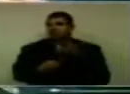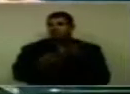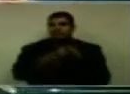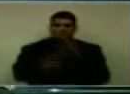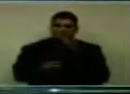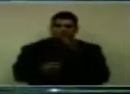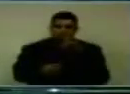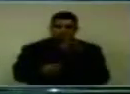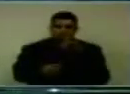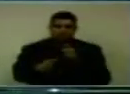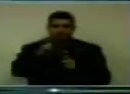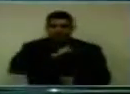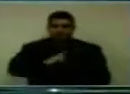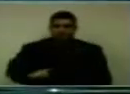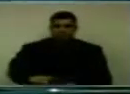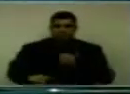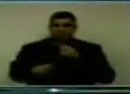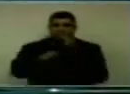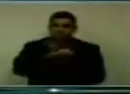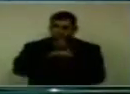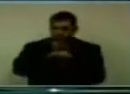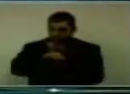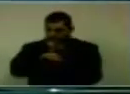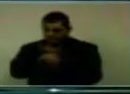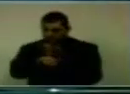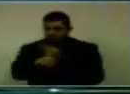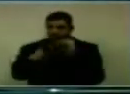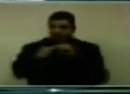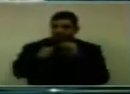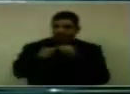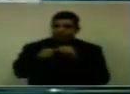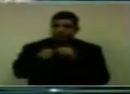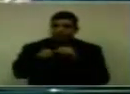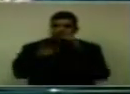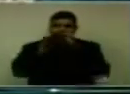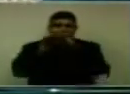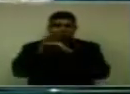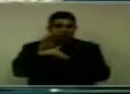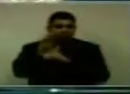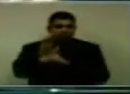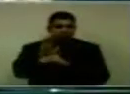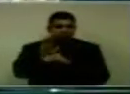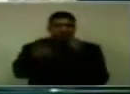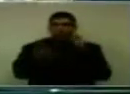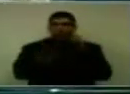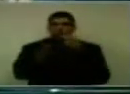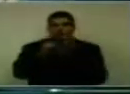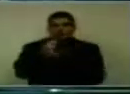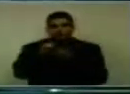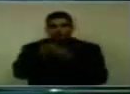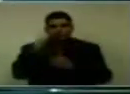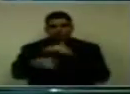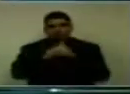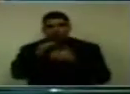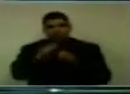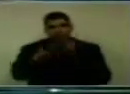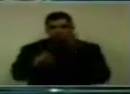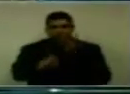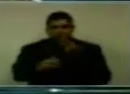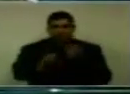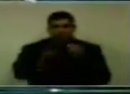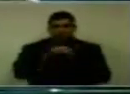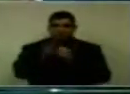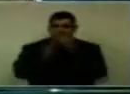quero dizer, deputado Luiz Castro, que eu tenho procurado fazer constatações e basear todos os meus discursos nos